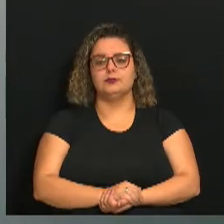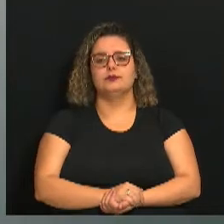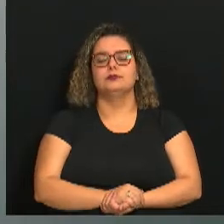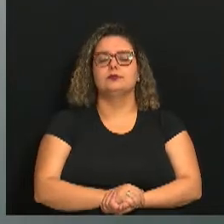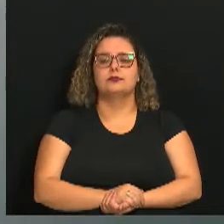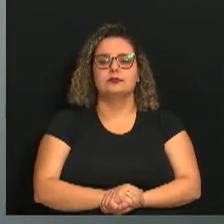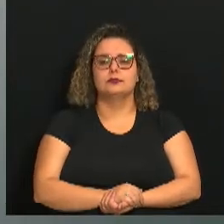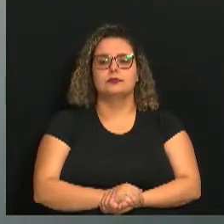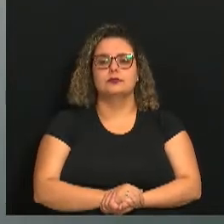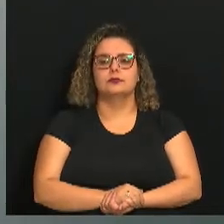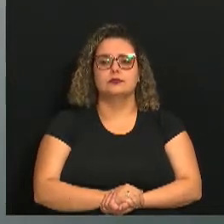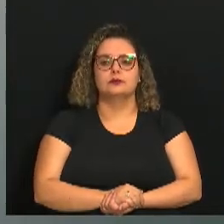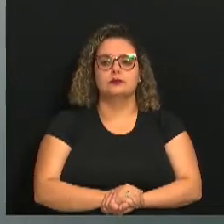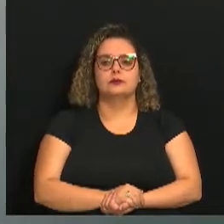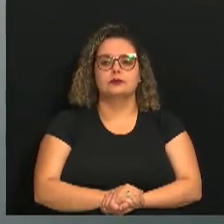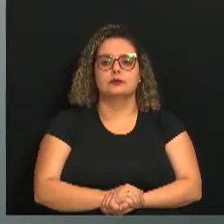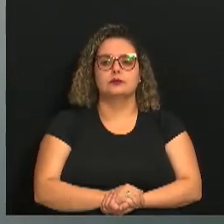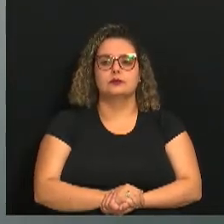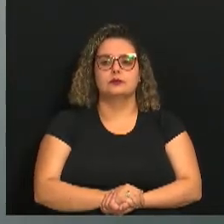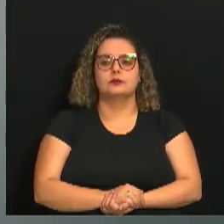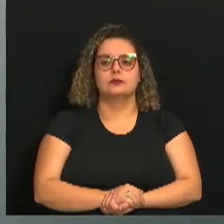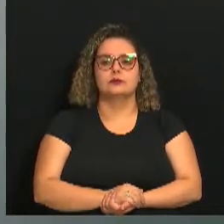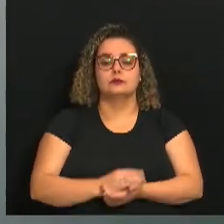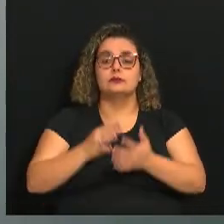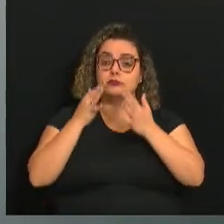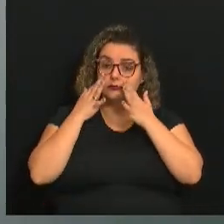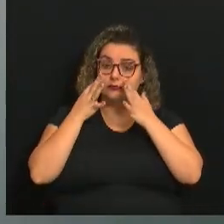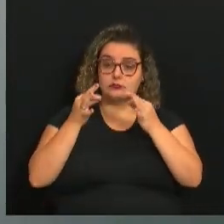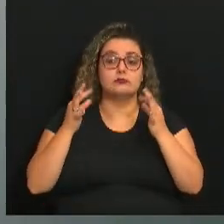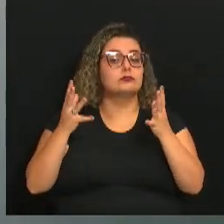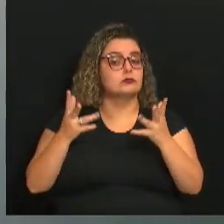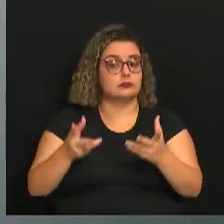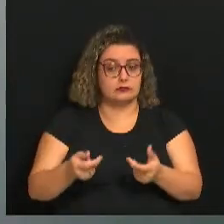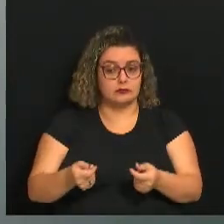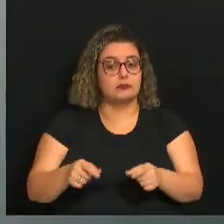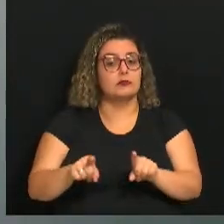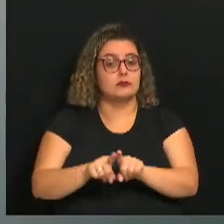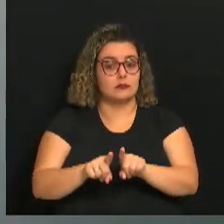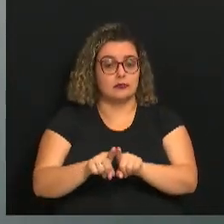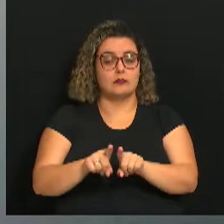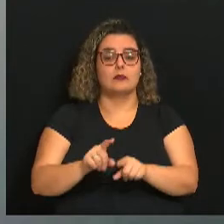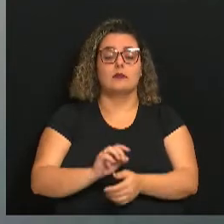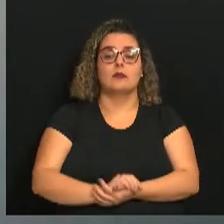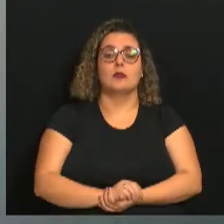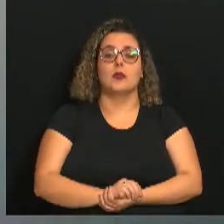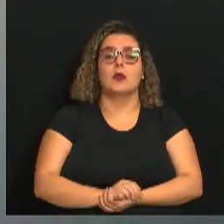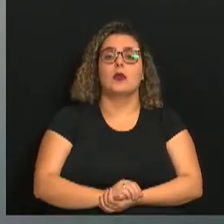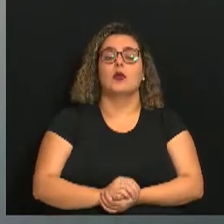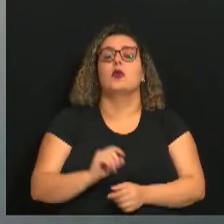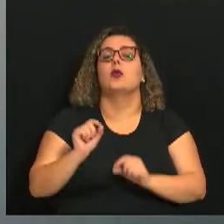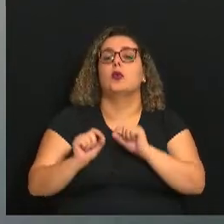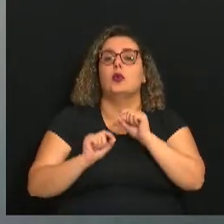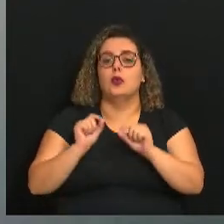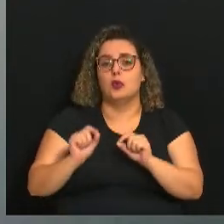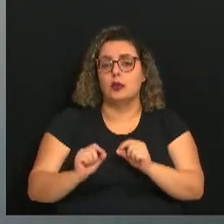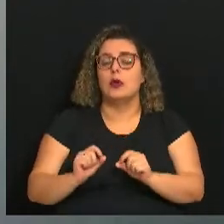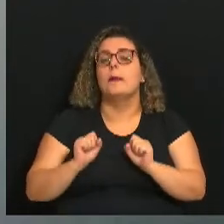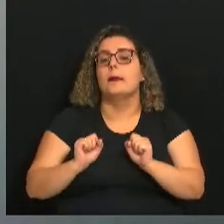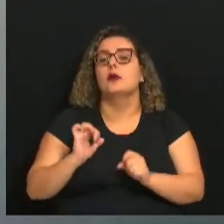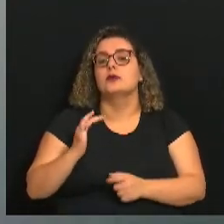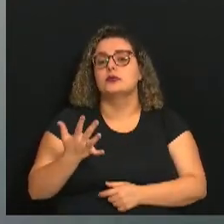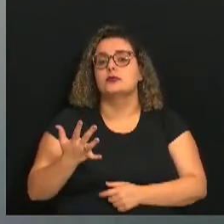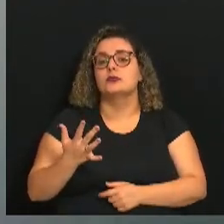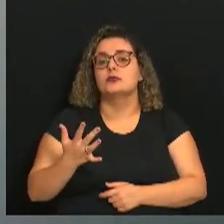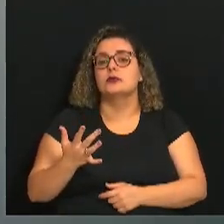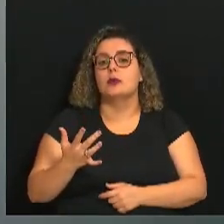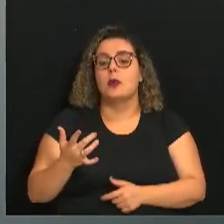claro, sempre atento na escuta com os trabalhadores também, para ver o que pode, da maneira menos traumática possível.